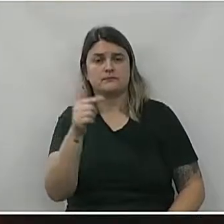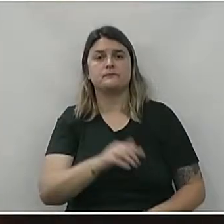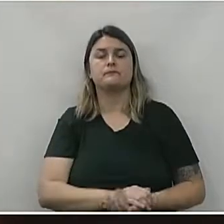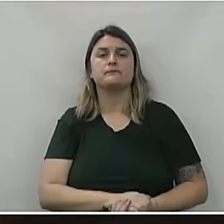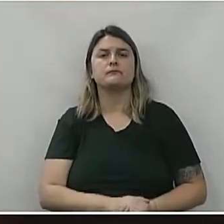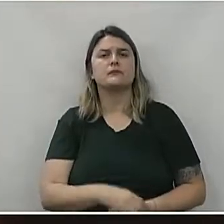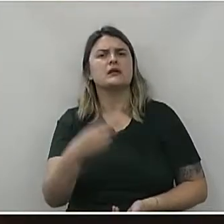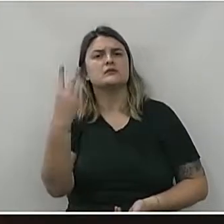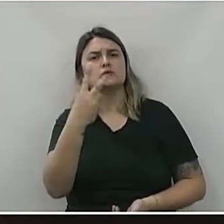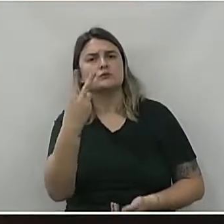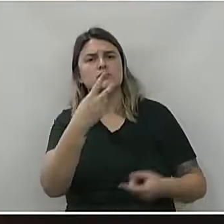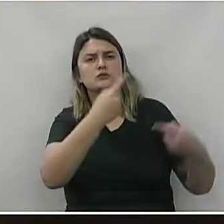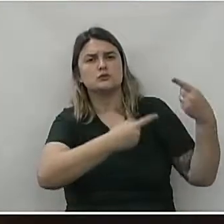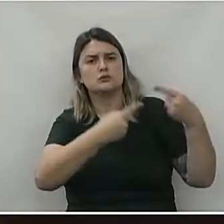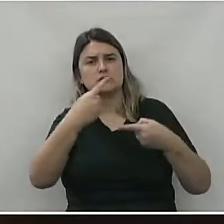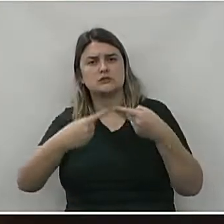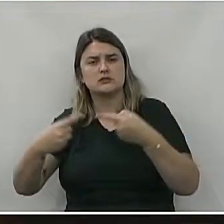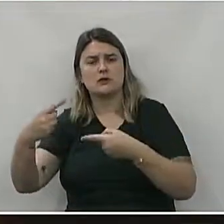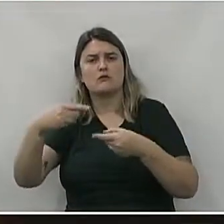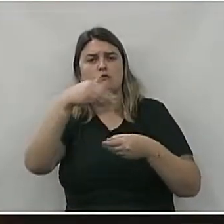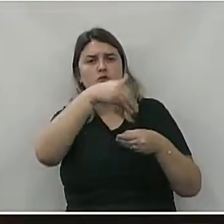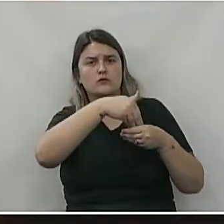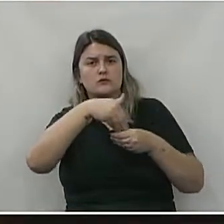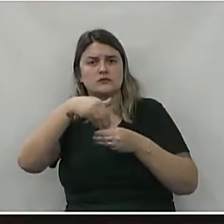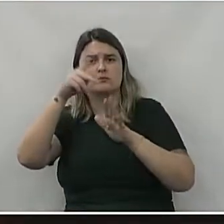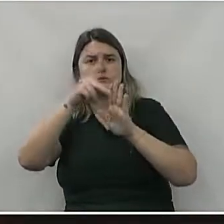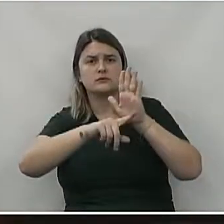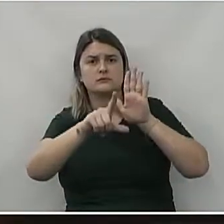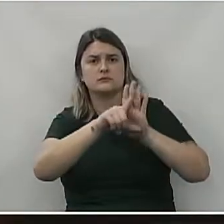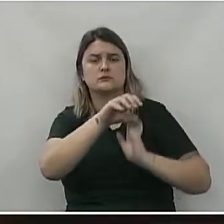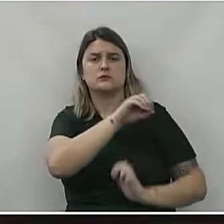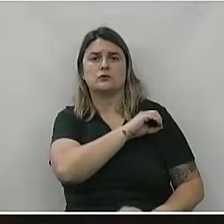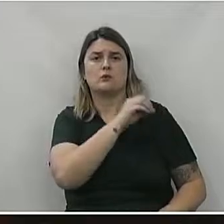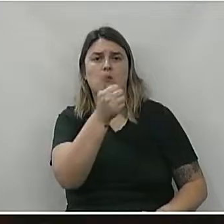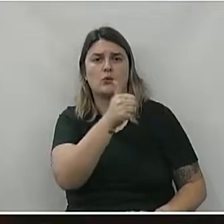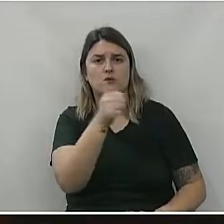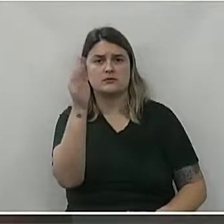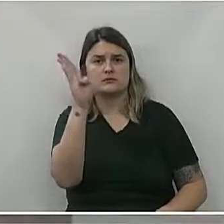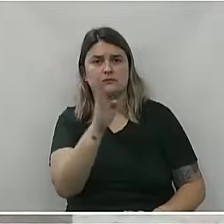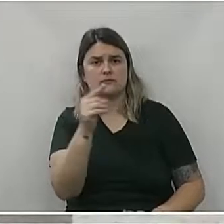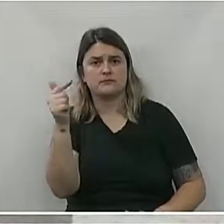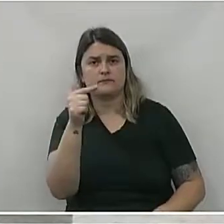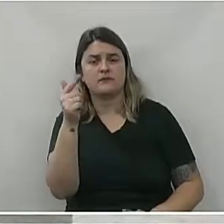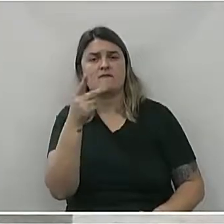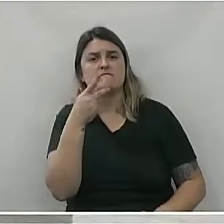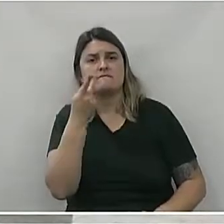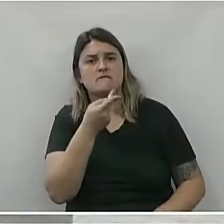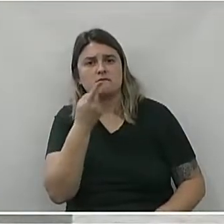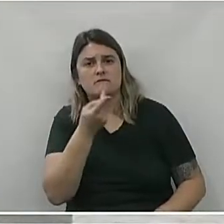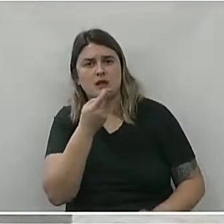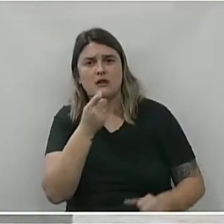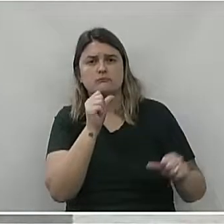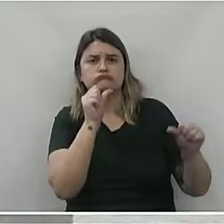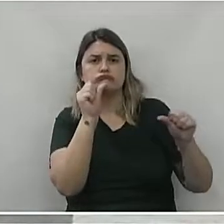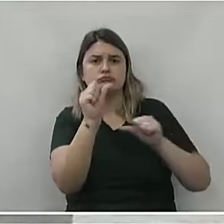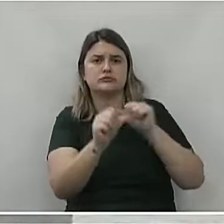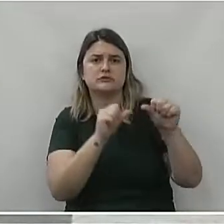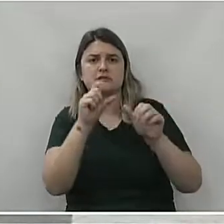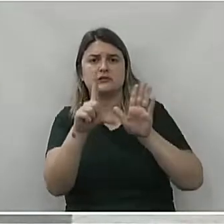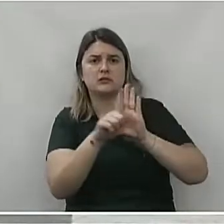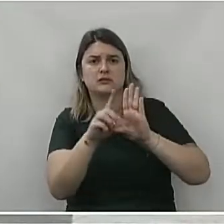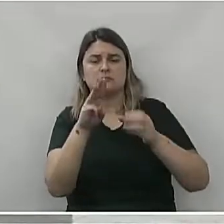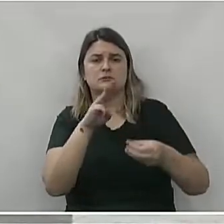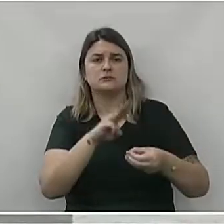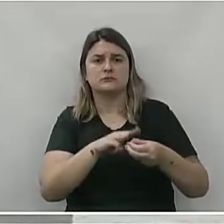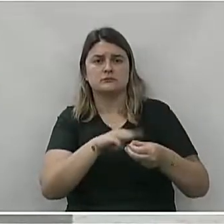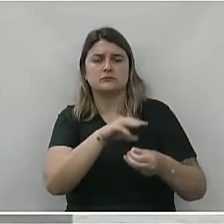Em segunda discussão e votação do projeto de lei ordinária de número 11 de 2022, dispõe sobre a alteração da lei